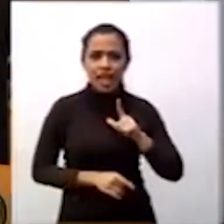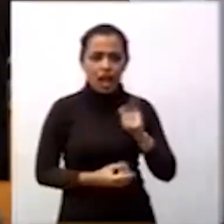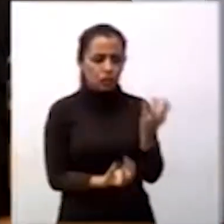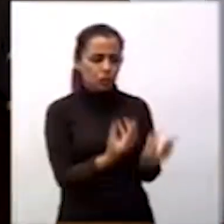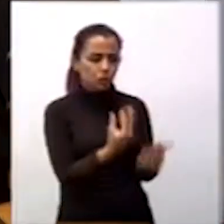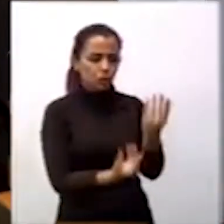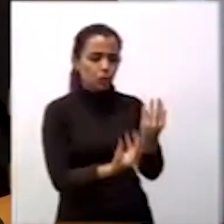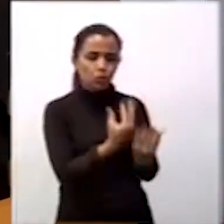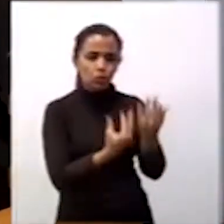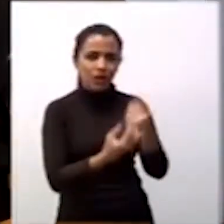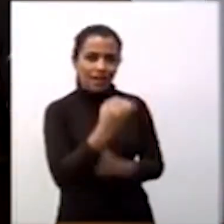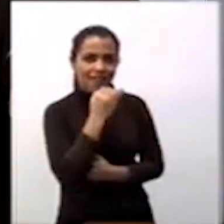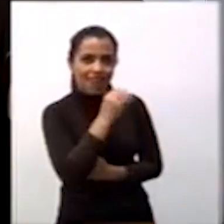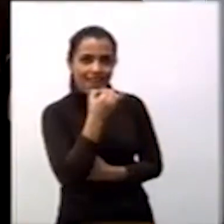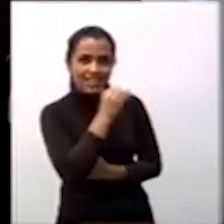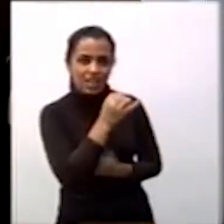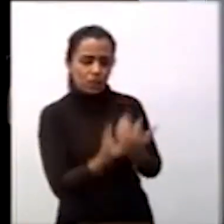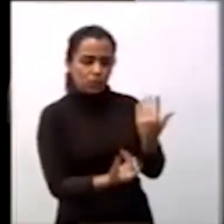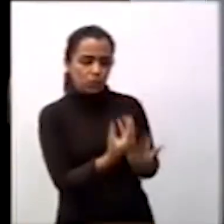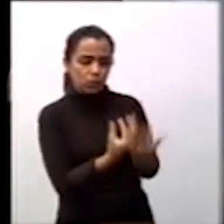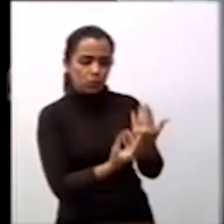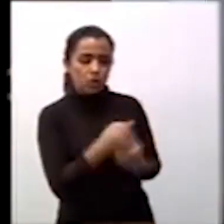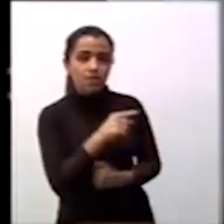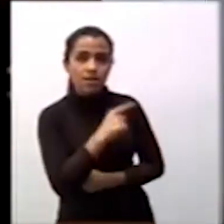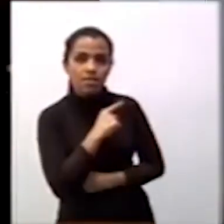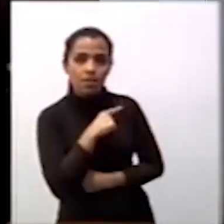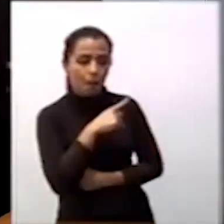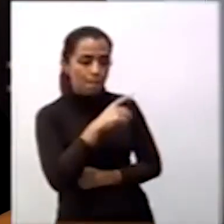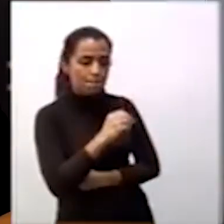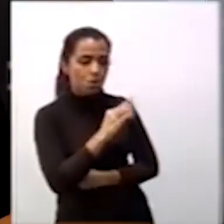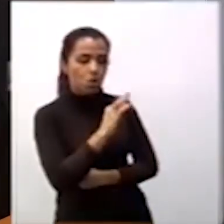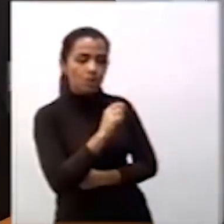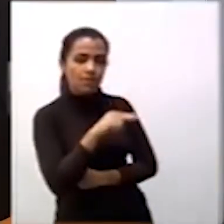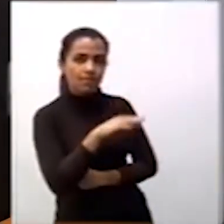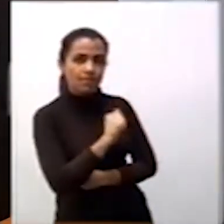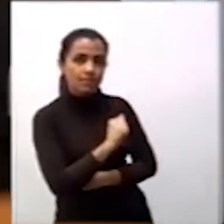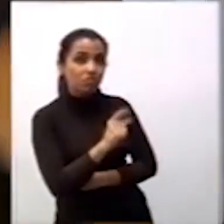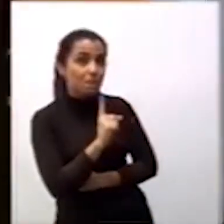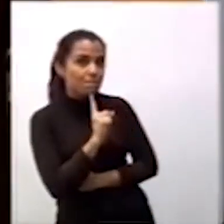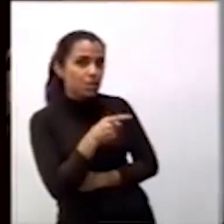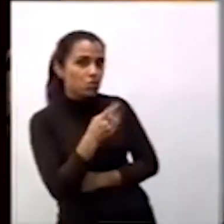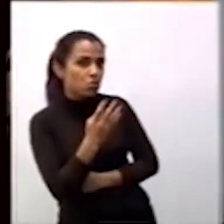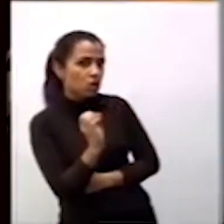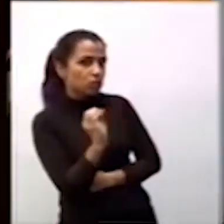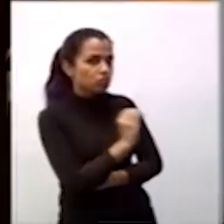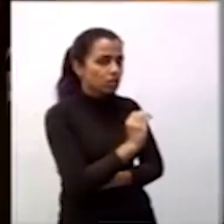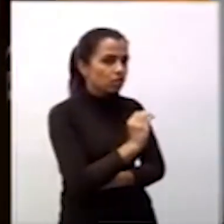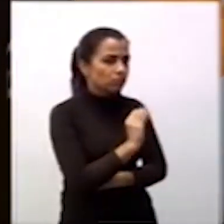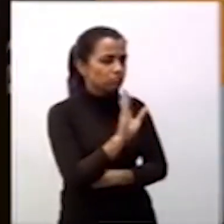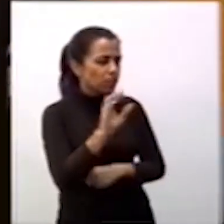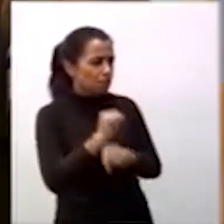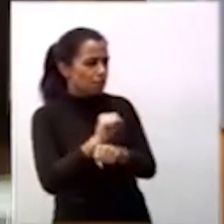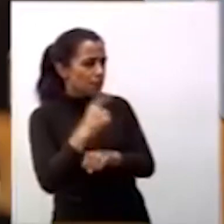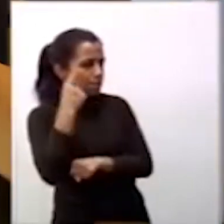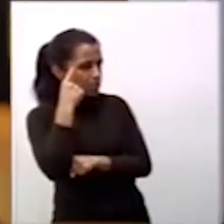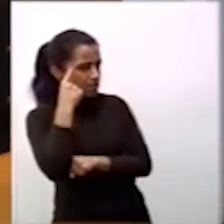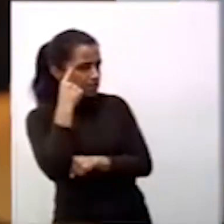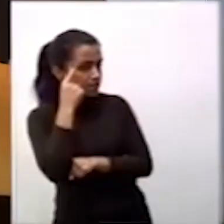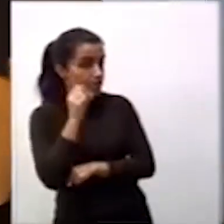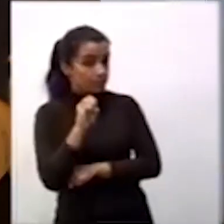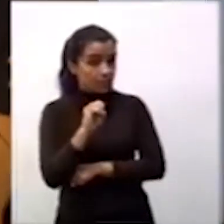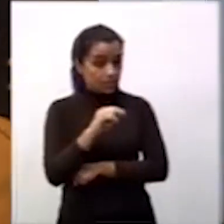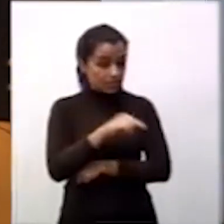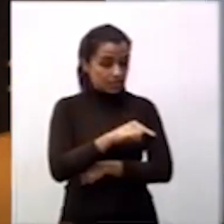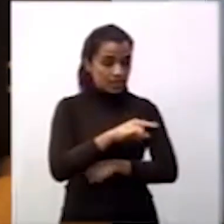tipo air fry, que é elétrica, e ele tem uma potência de 1400 watts. Então, pensa comigo. Se tem